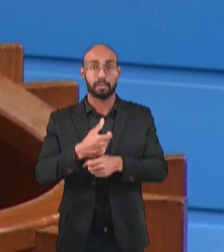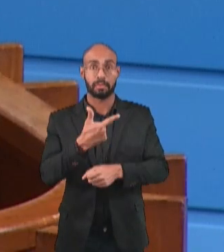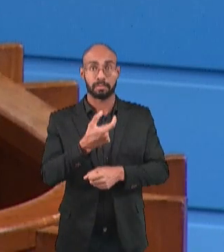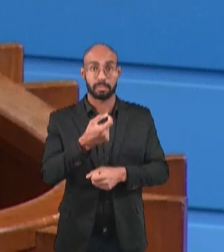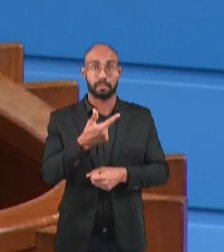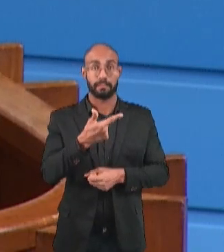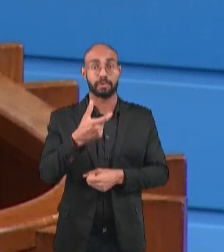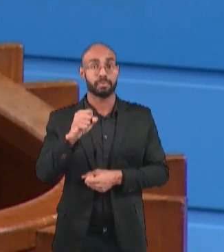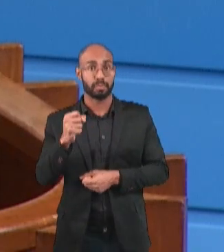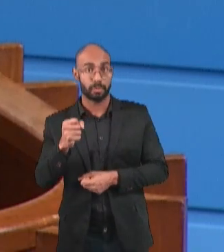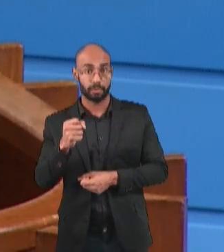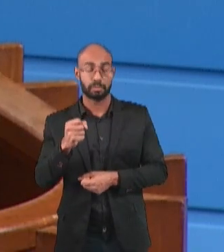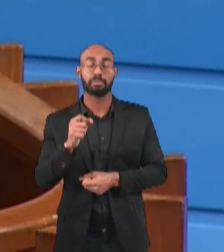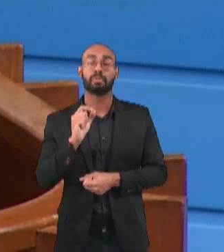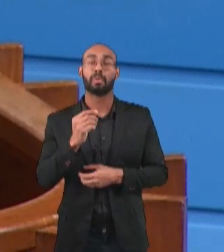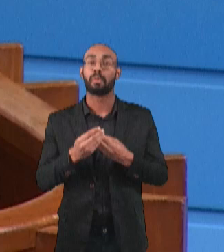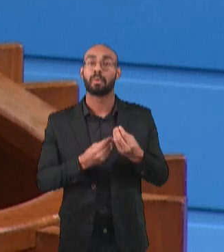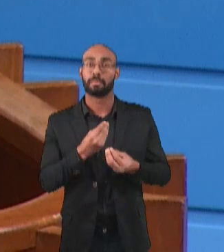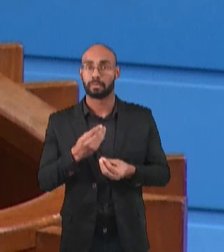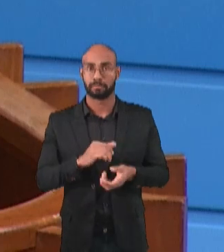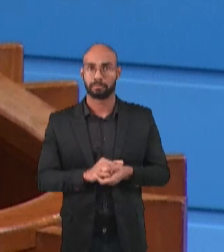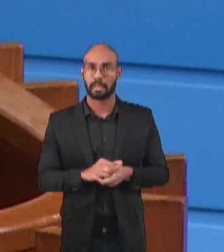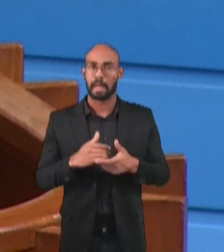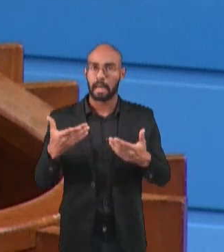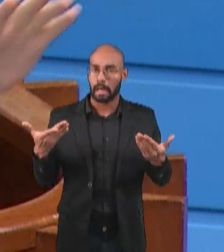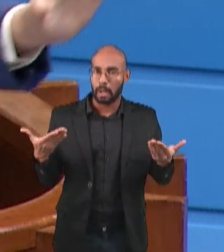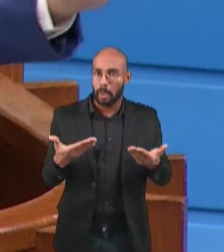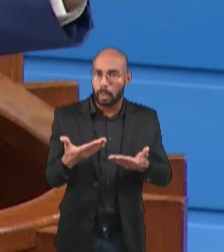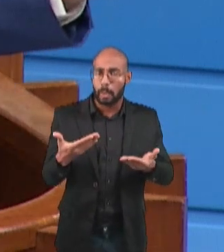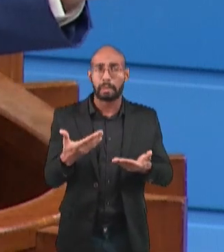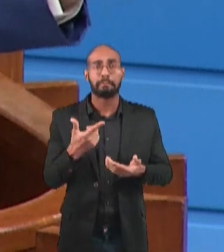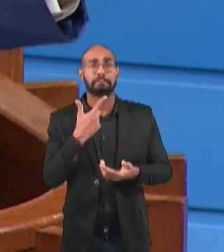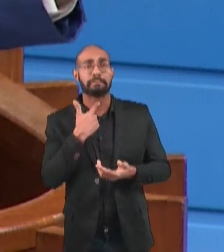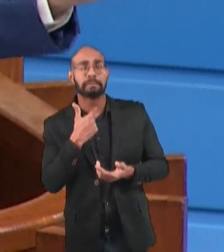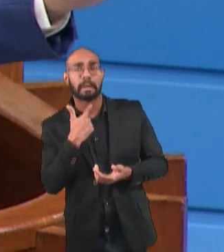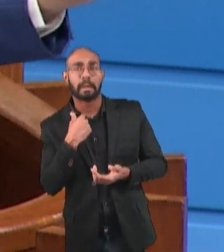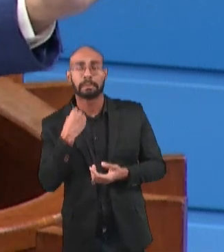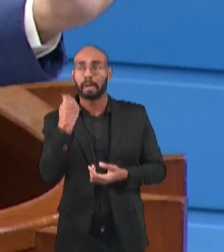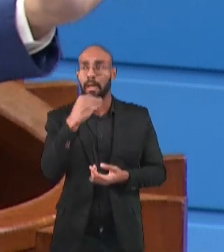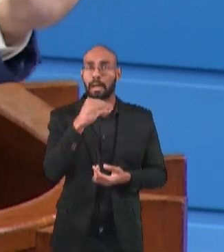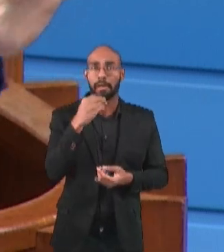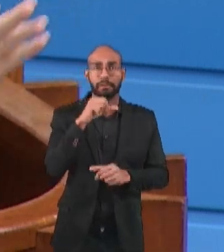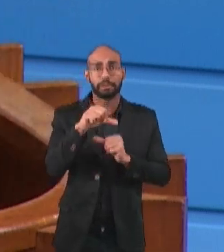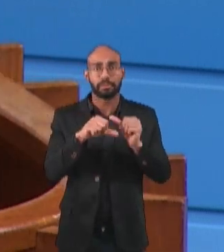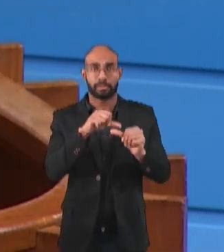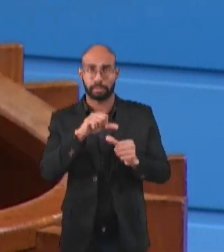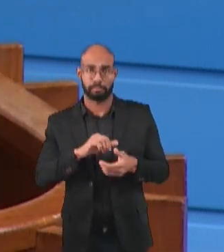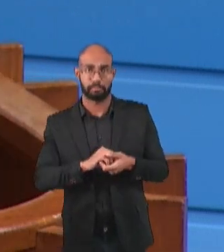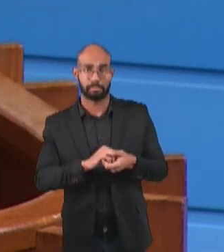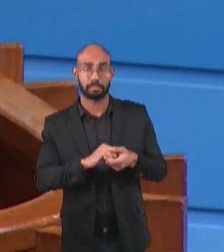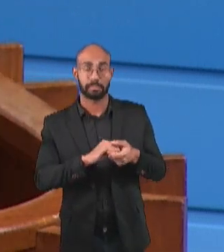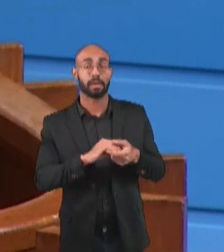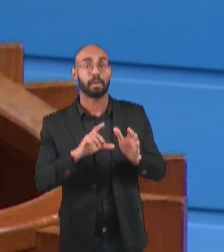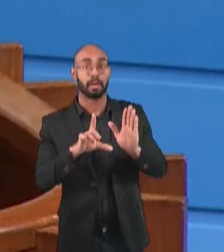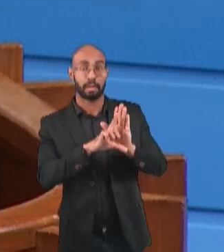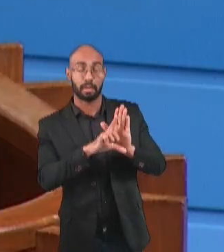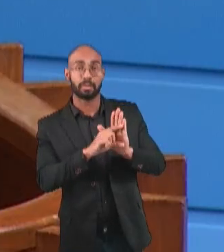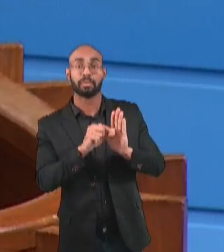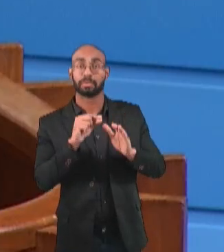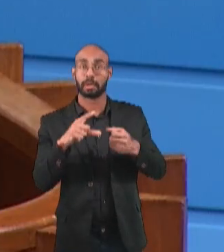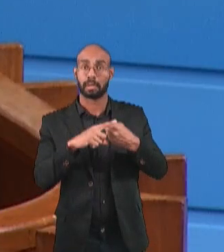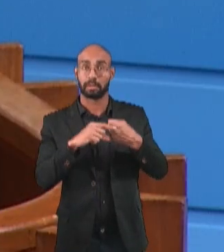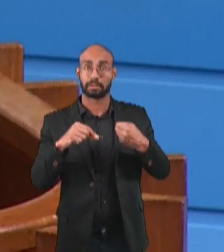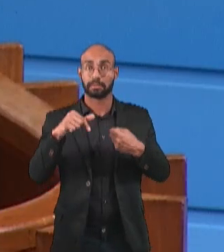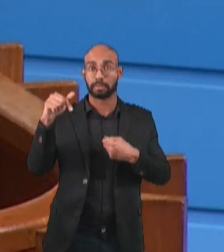bilhões, agora tenta mudar. Leiam o artigo 7º